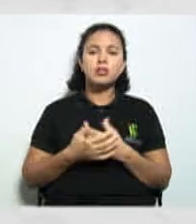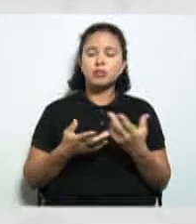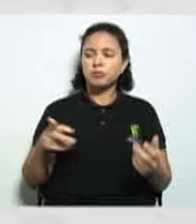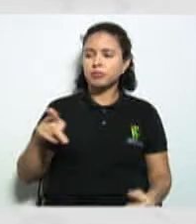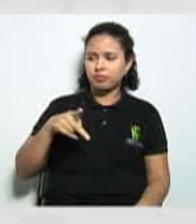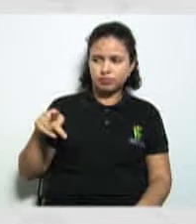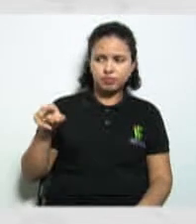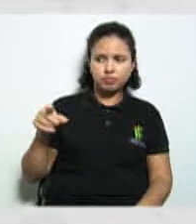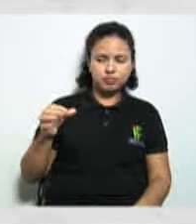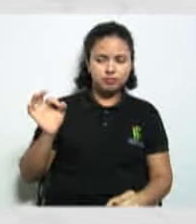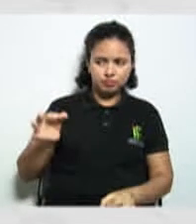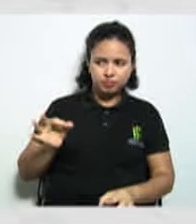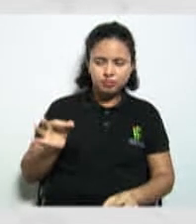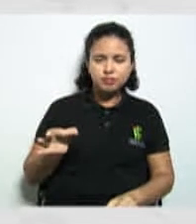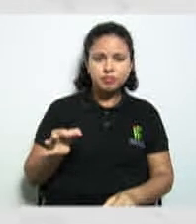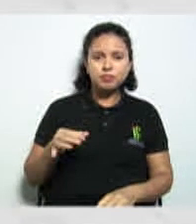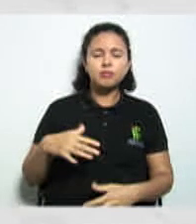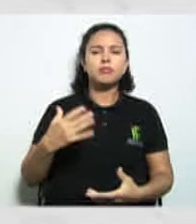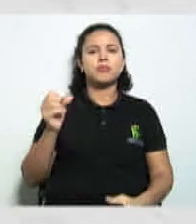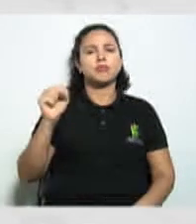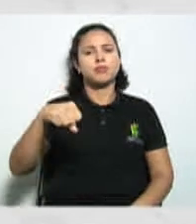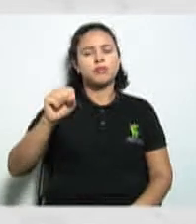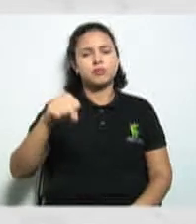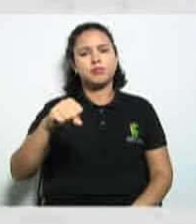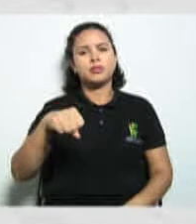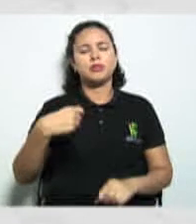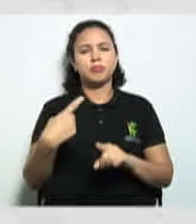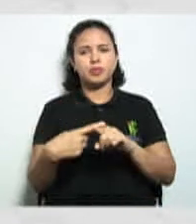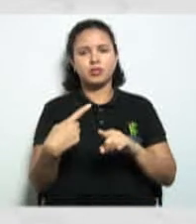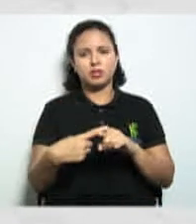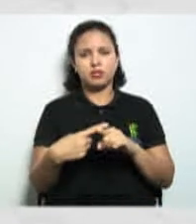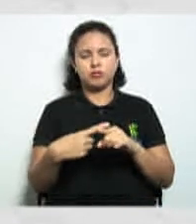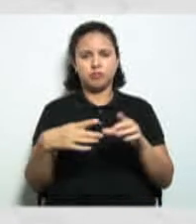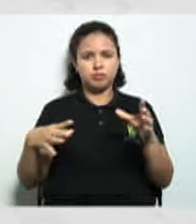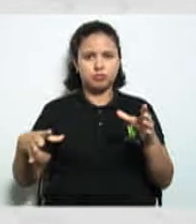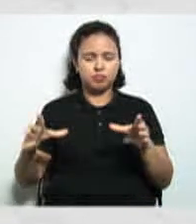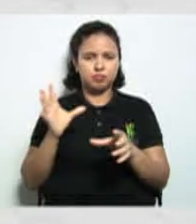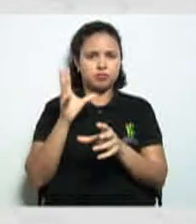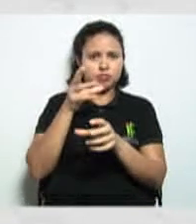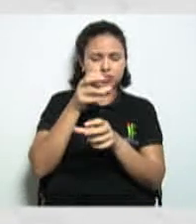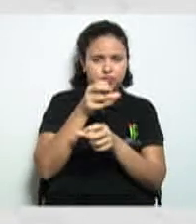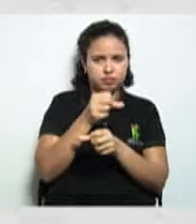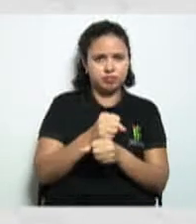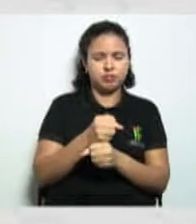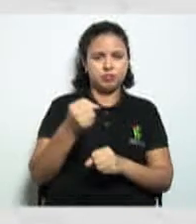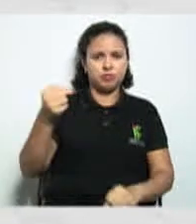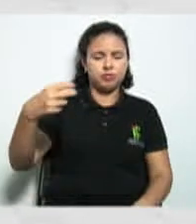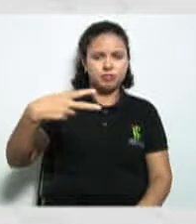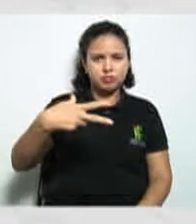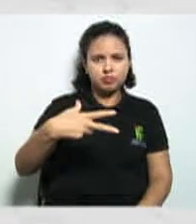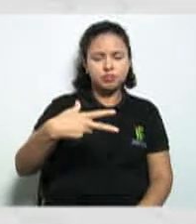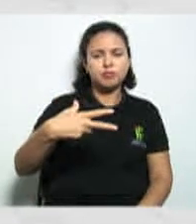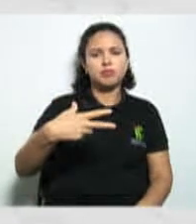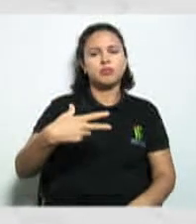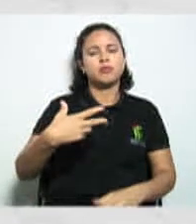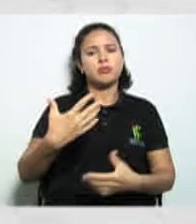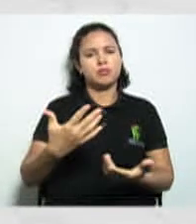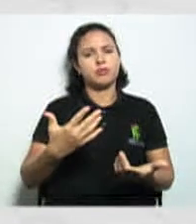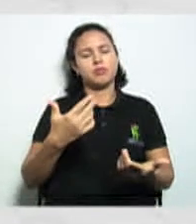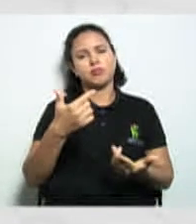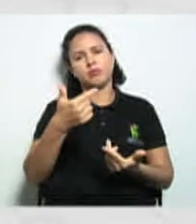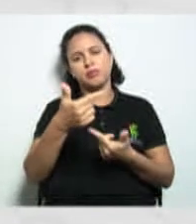Certíssima. Não é uma relação de emprego. Já que não vai contar para minha aposentadoria, então realmente, definitivamente não é uma relação de